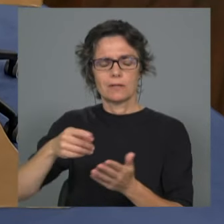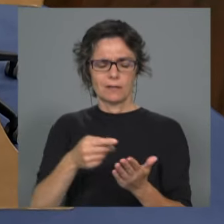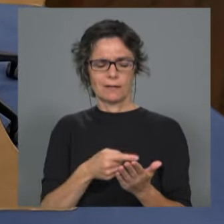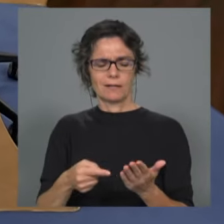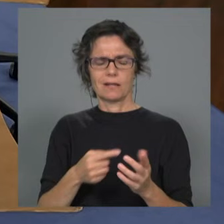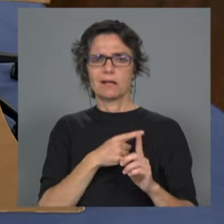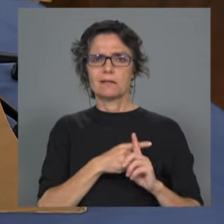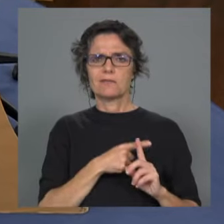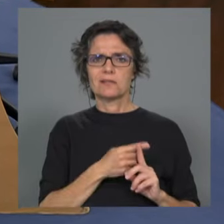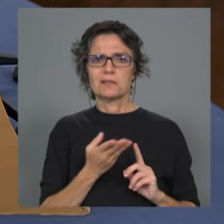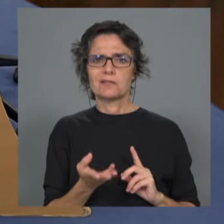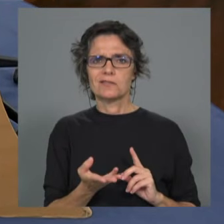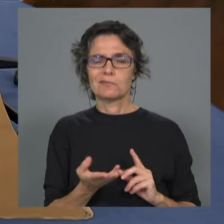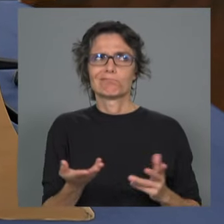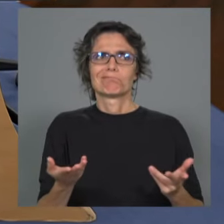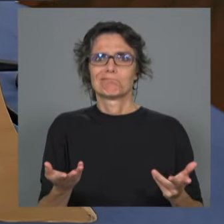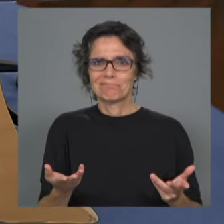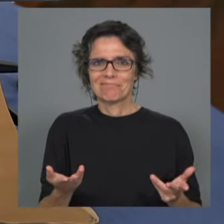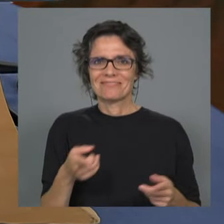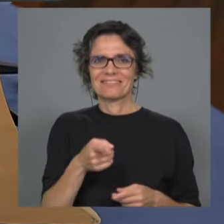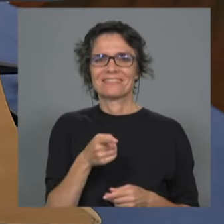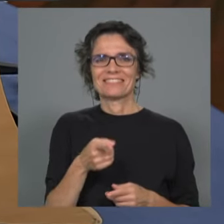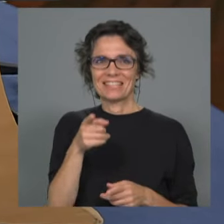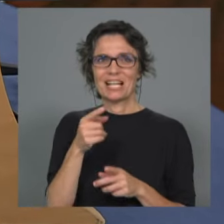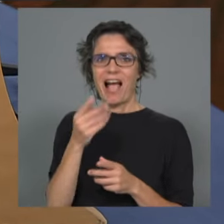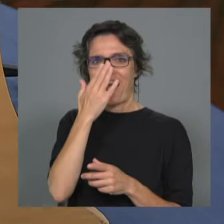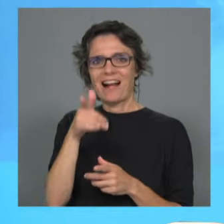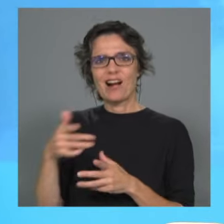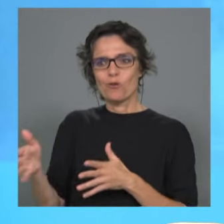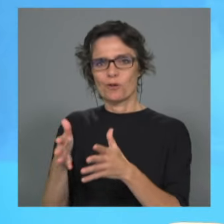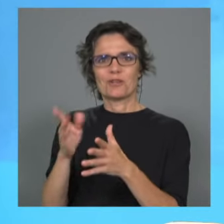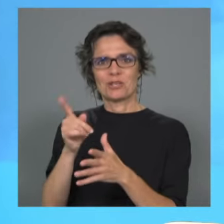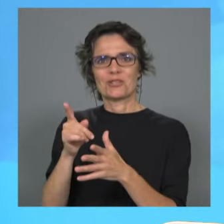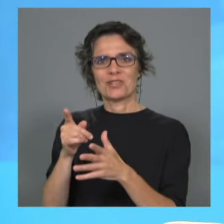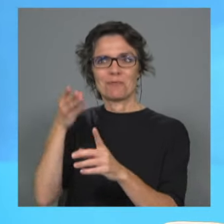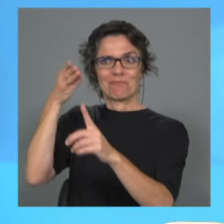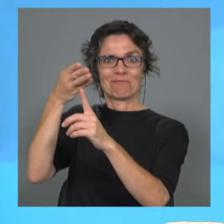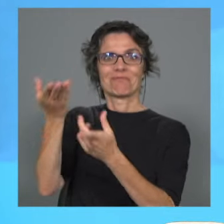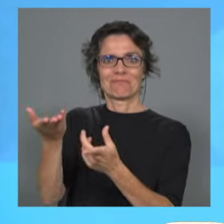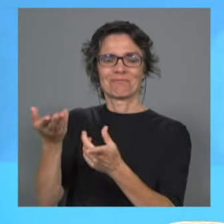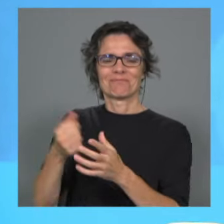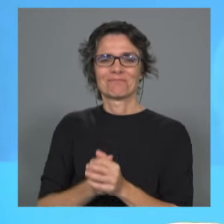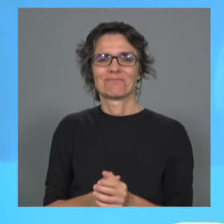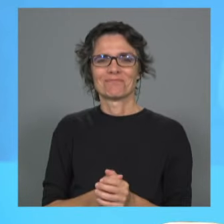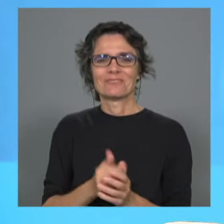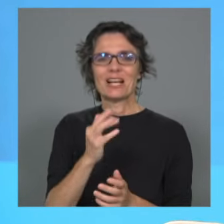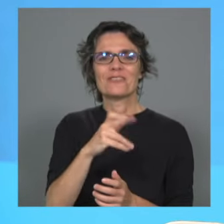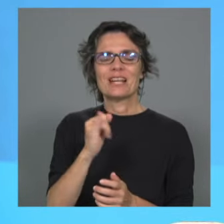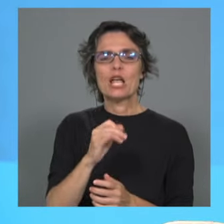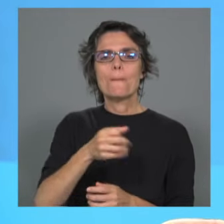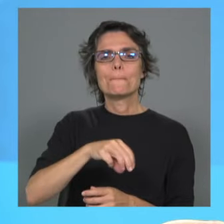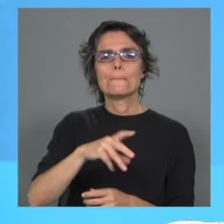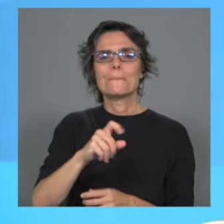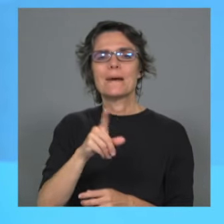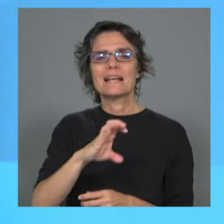no fundo, começou-se a alinhar. De alguma forma, traçado esse itinerário também já vocacional nessa altura. Frei Márcio, como é que